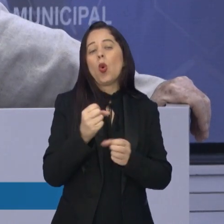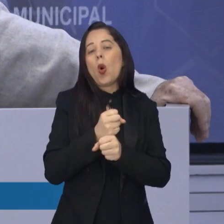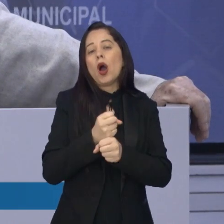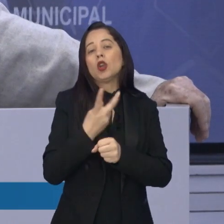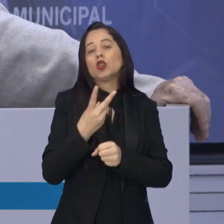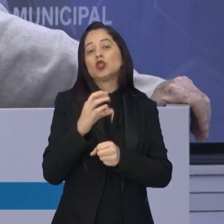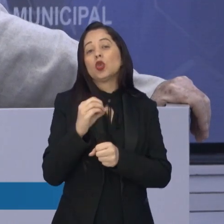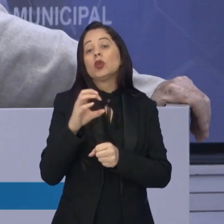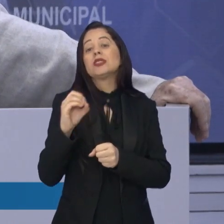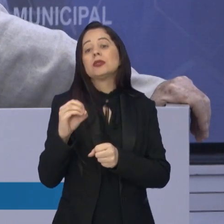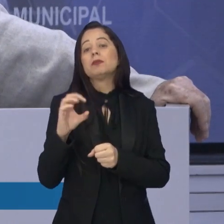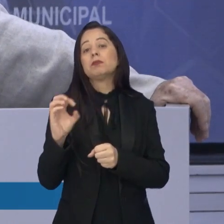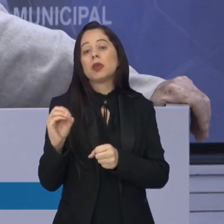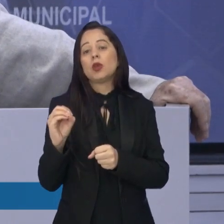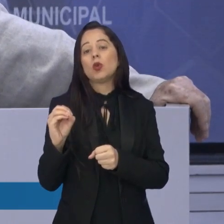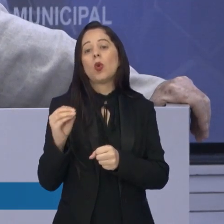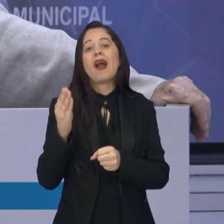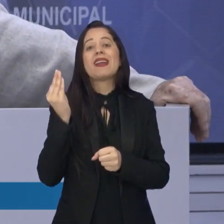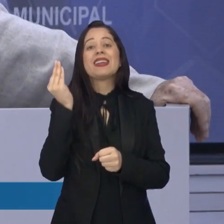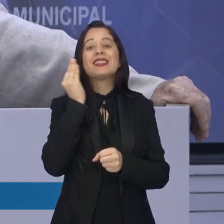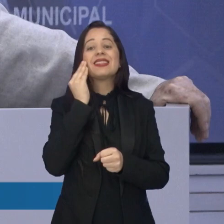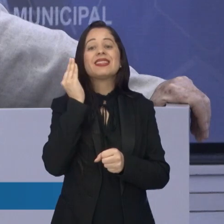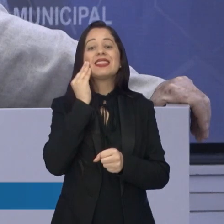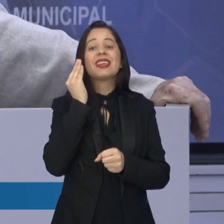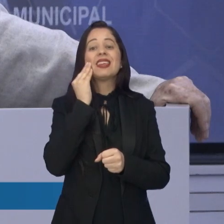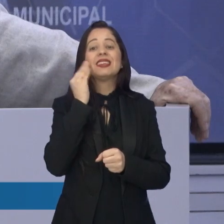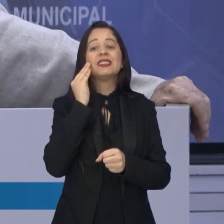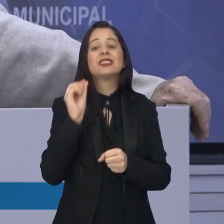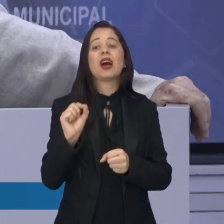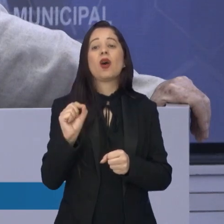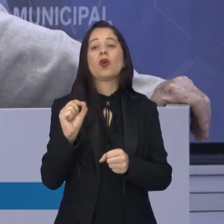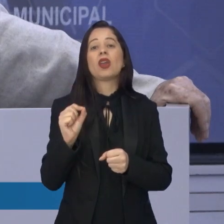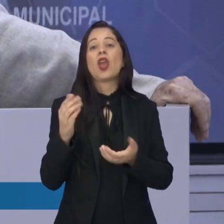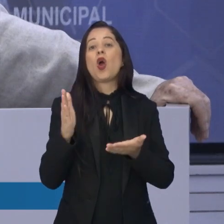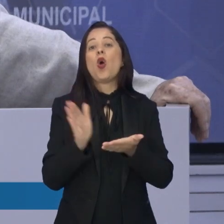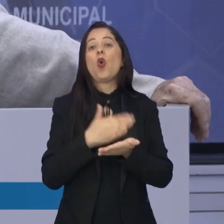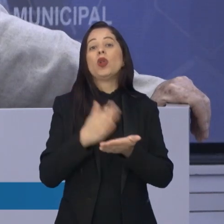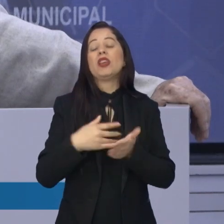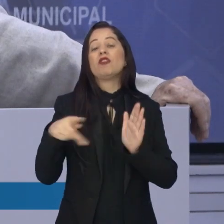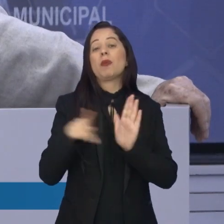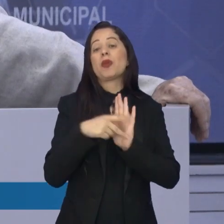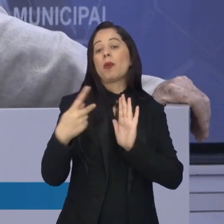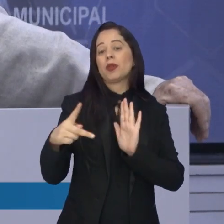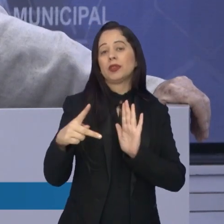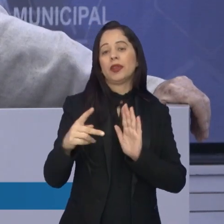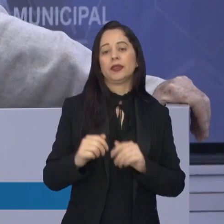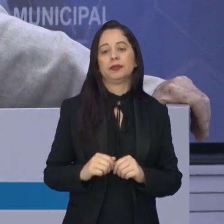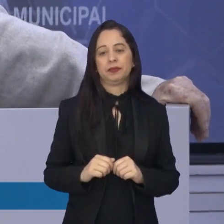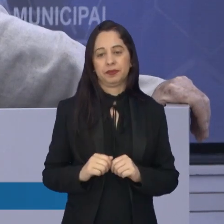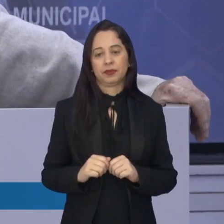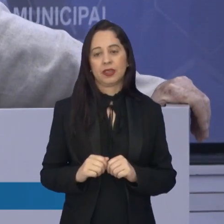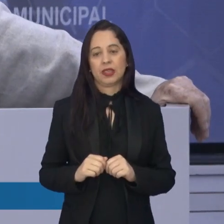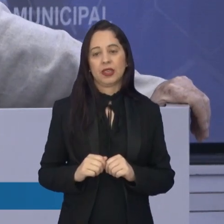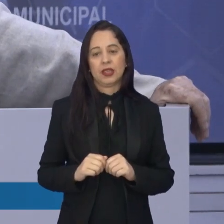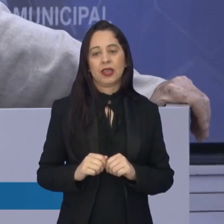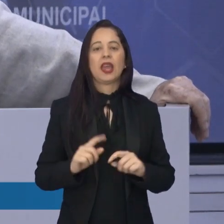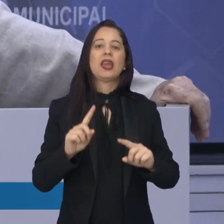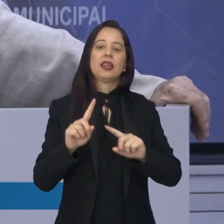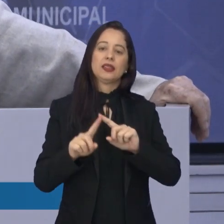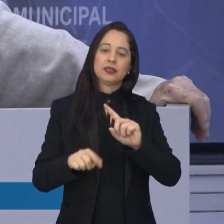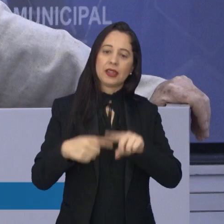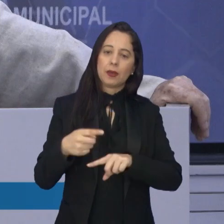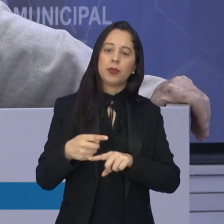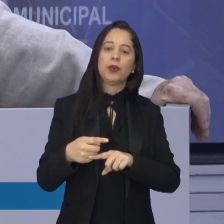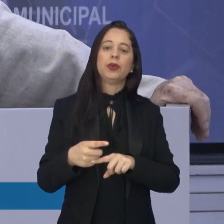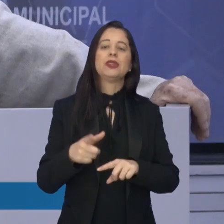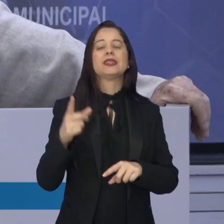de boicote ao livro do próprio Milione e ao movimento. E depois se cristalizou no golpe